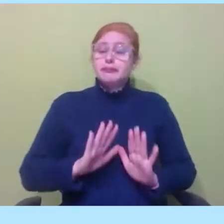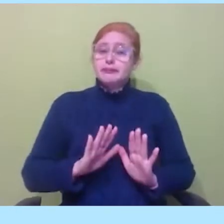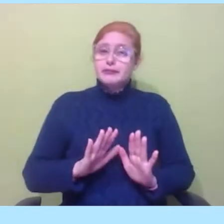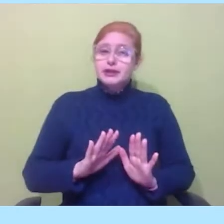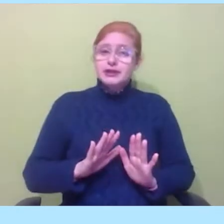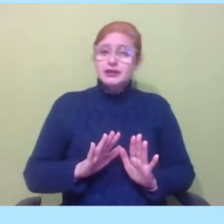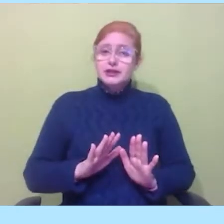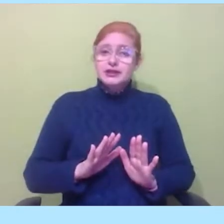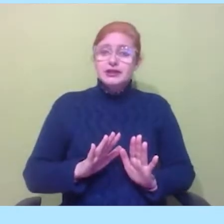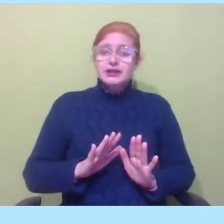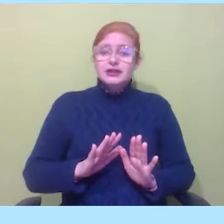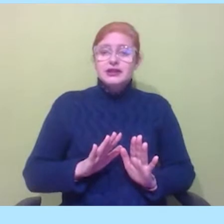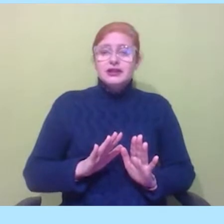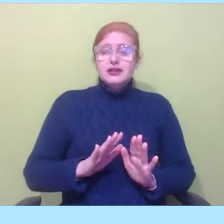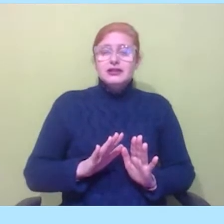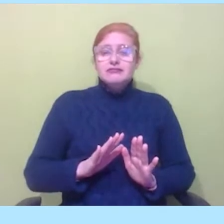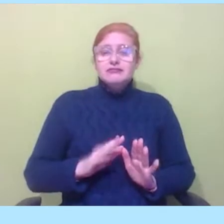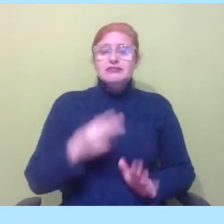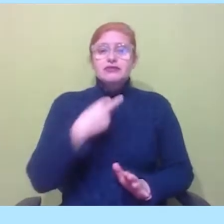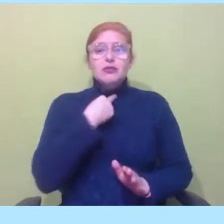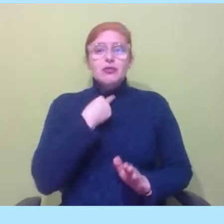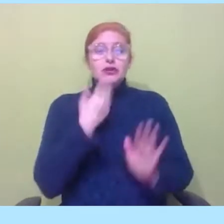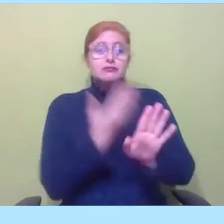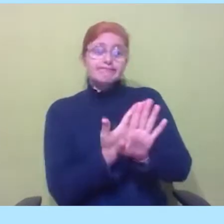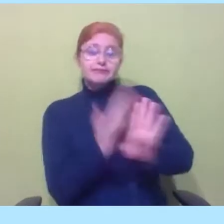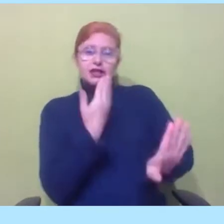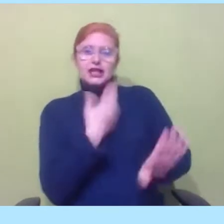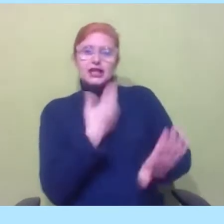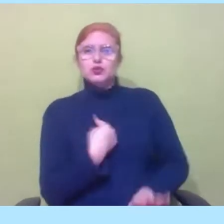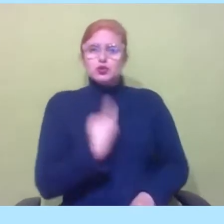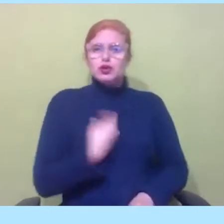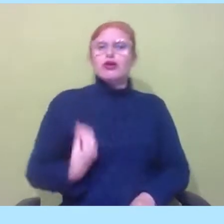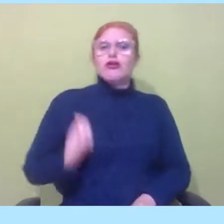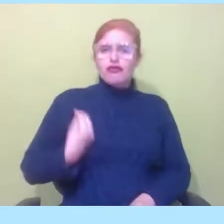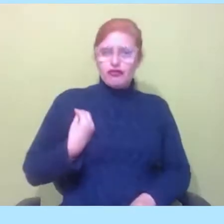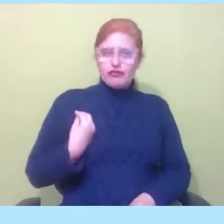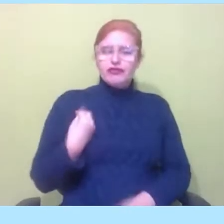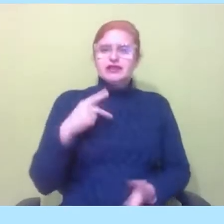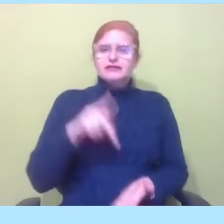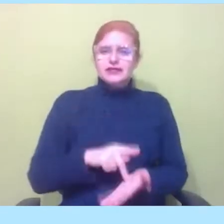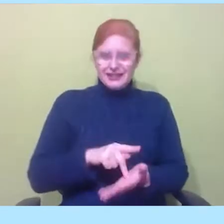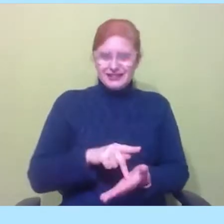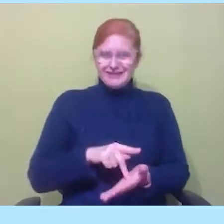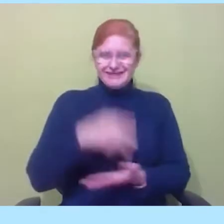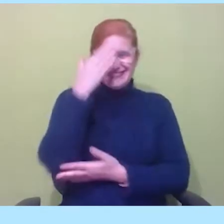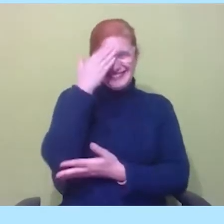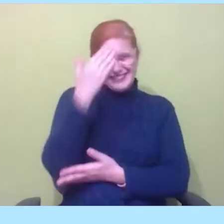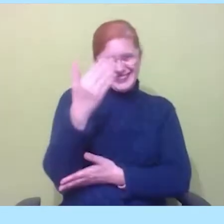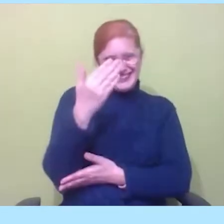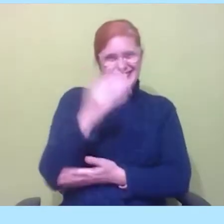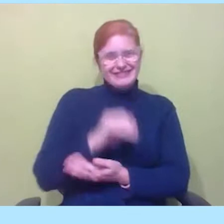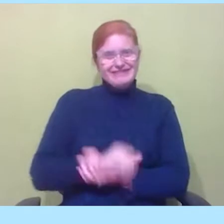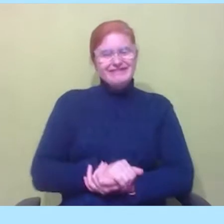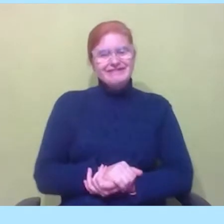desapropriado das nossas existências, né? Então é isso. Bem, obrigada.